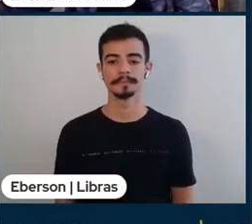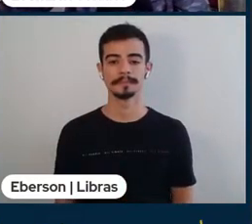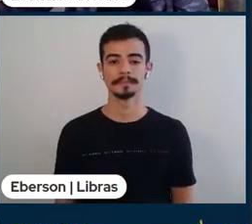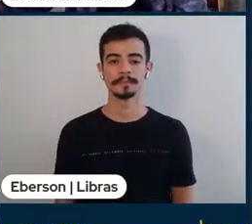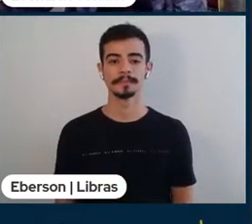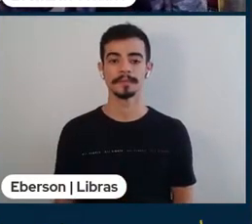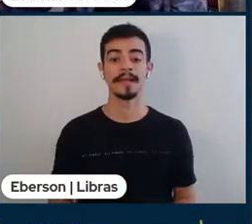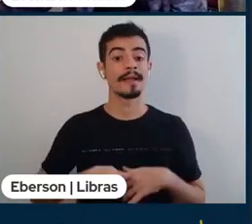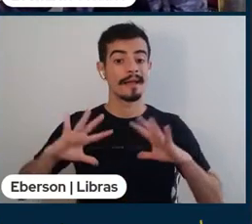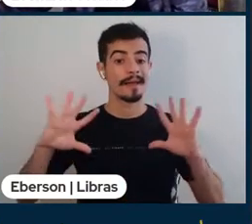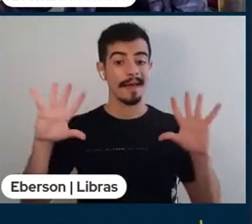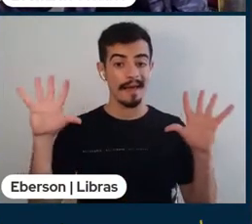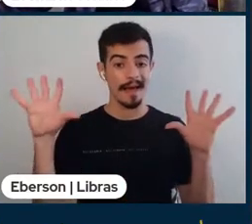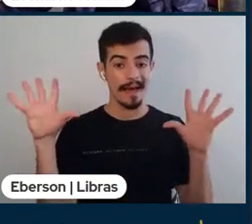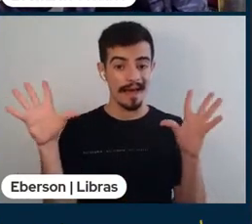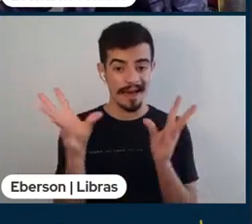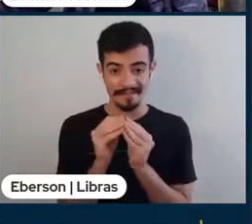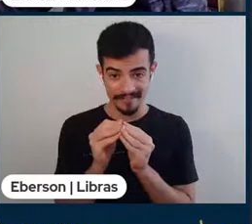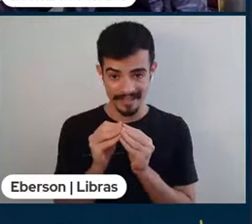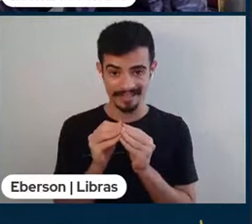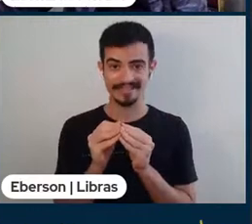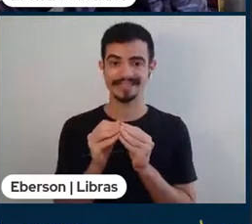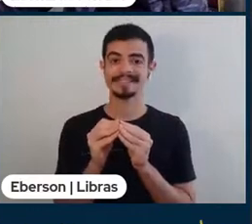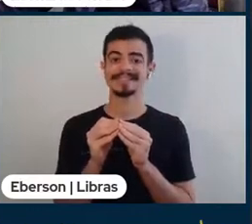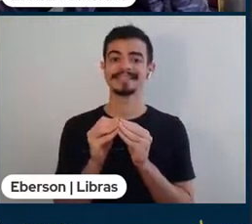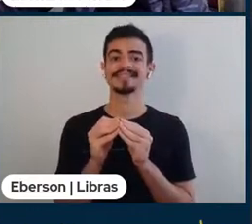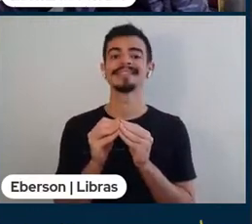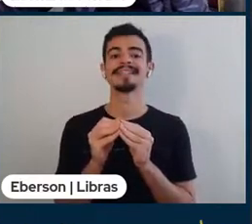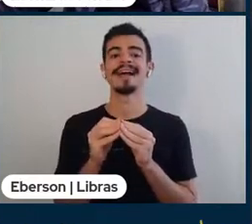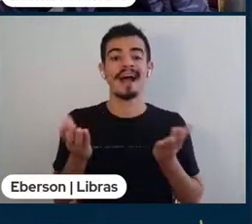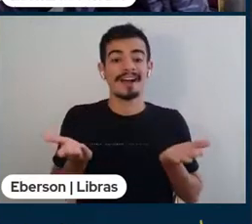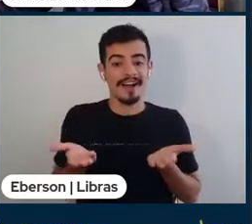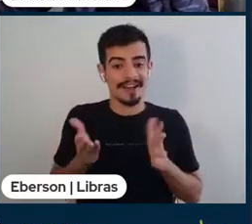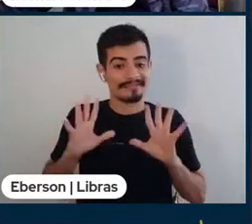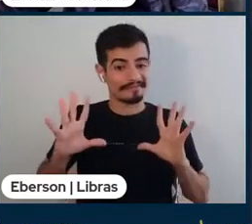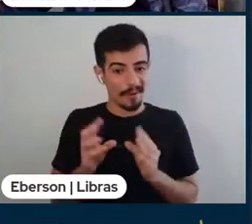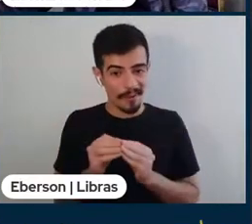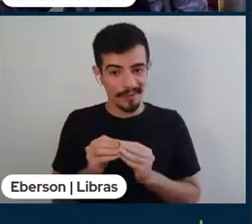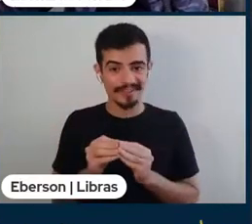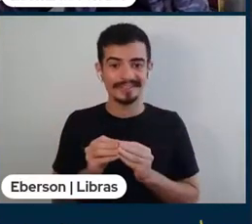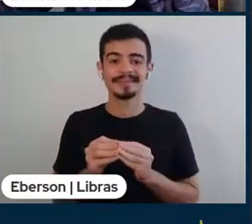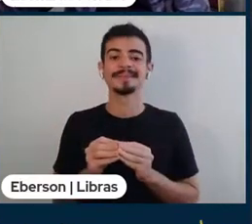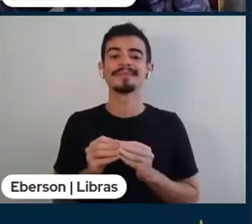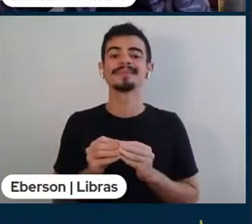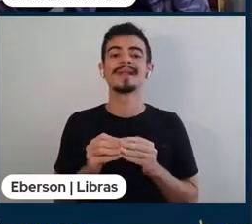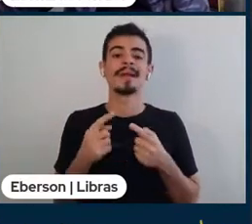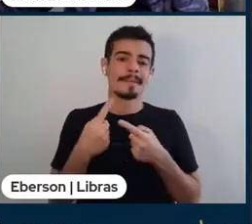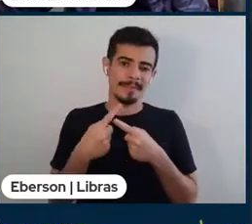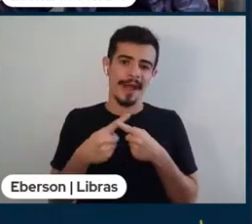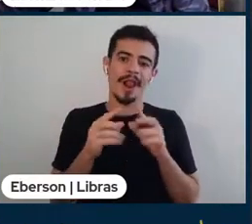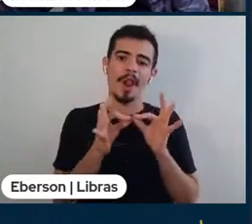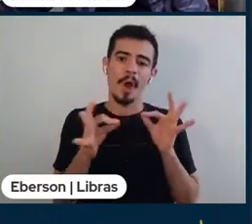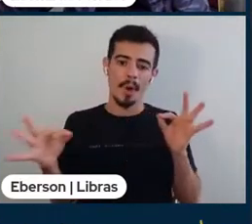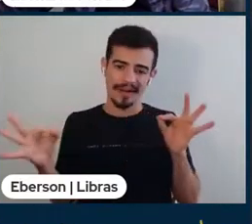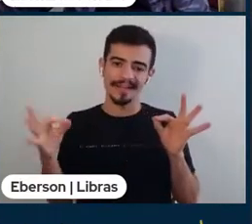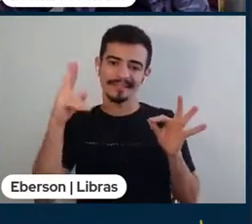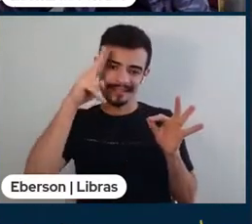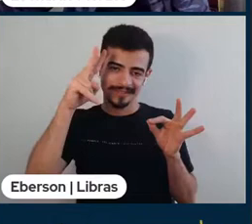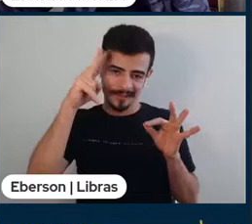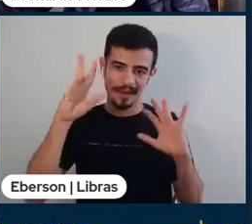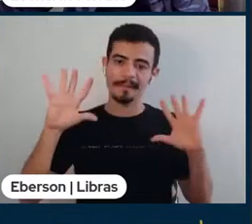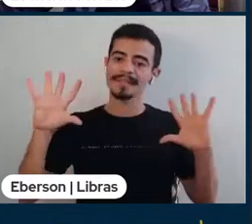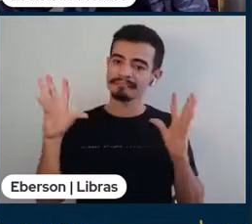enfim, vou quase concluindo que é um pouco longa a história, mas é isso. Eu